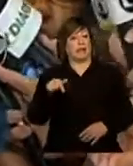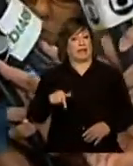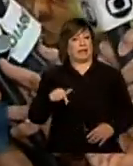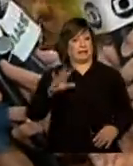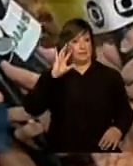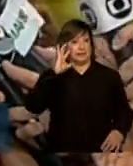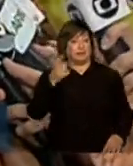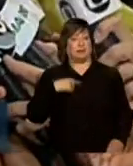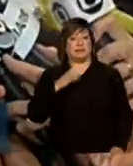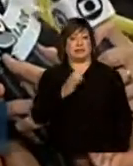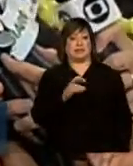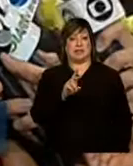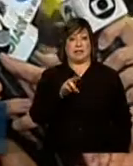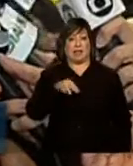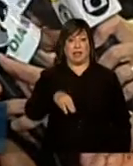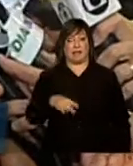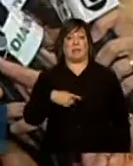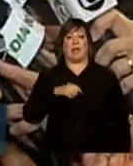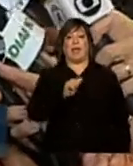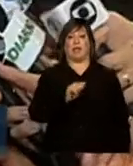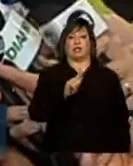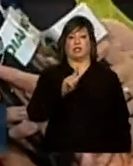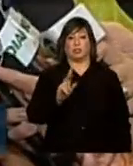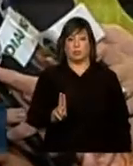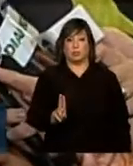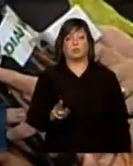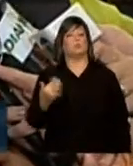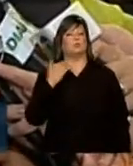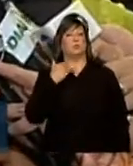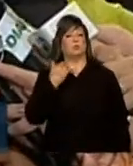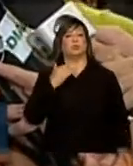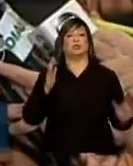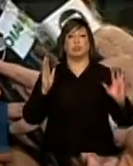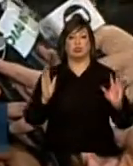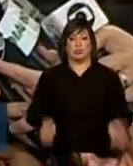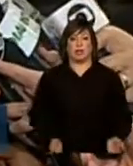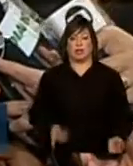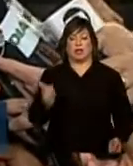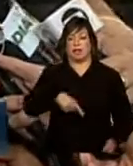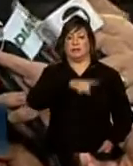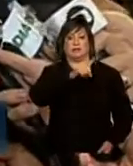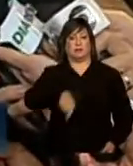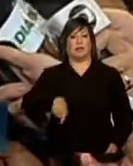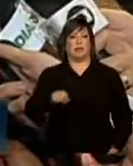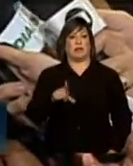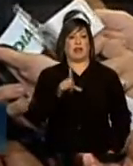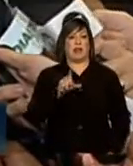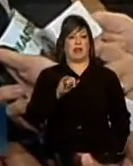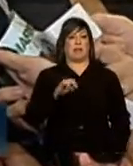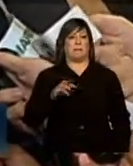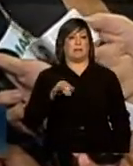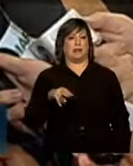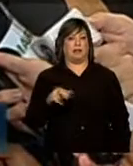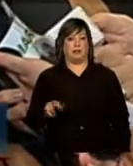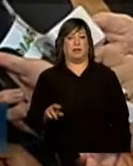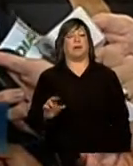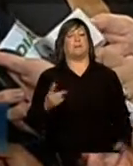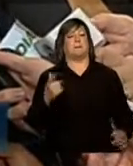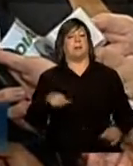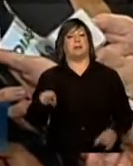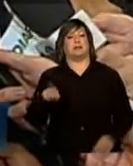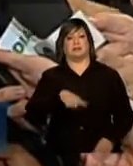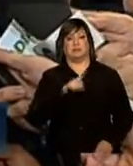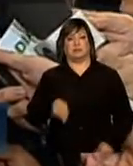tentativa do CRM que a AGU, a Justiça, já cancelou a liminar. Foi mais uma liminar cancelada